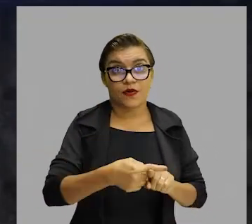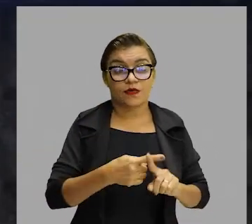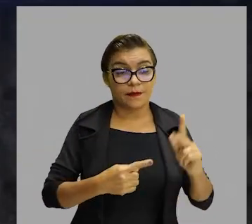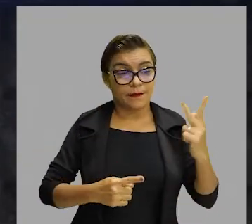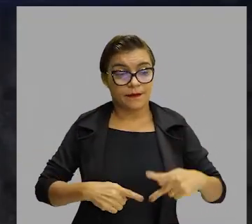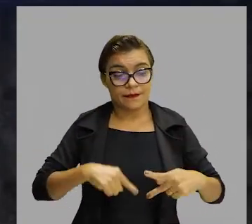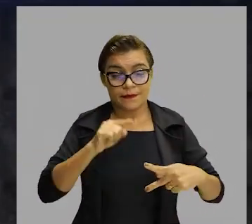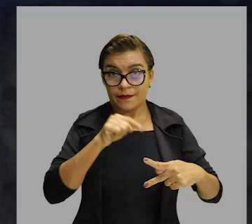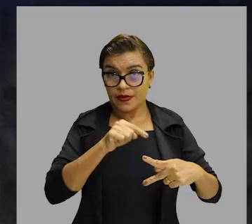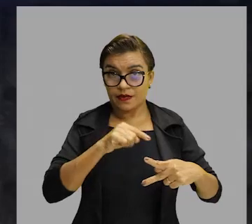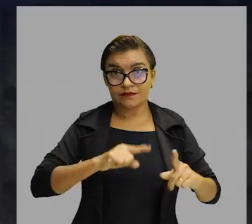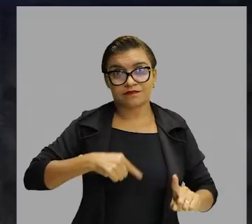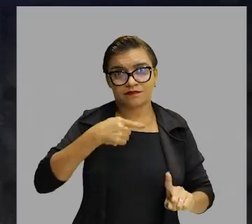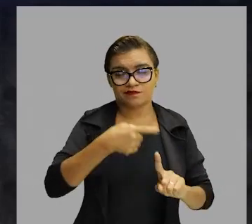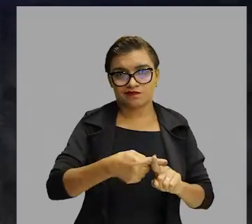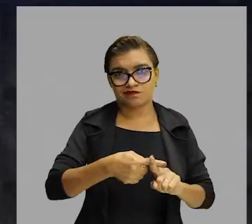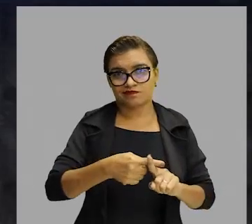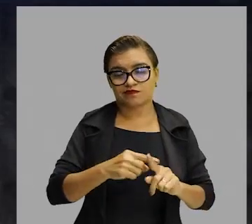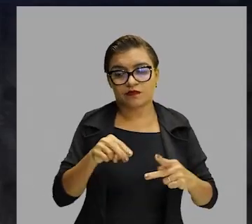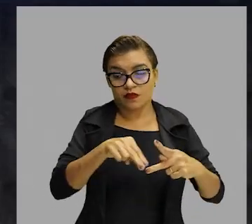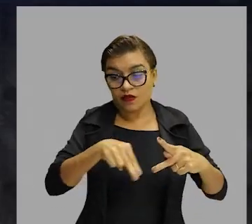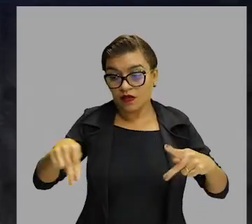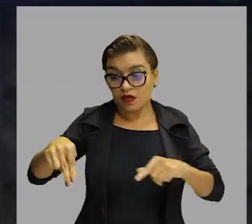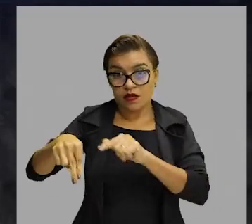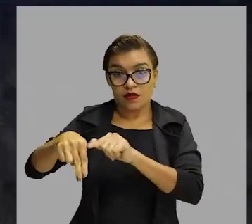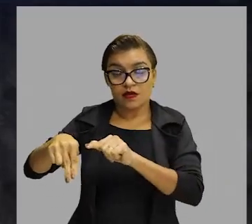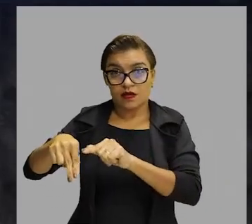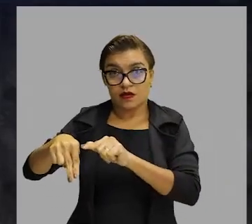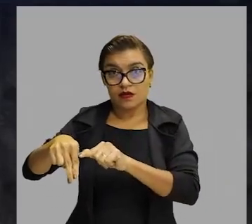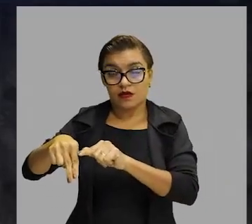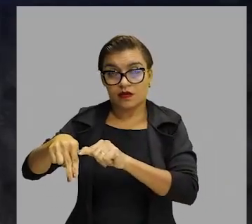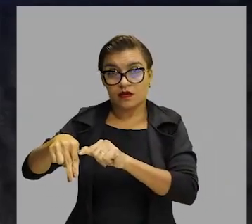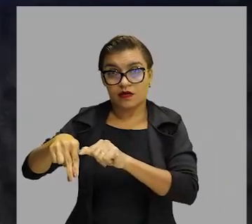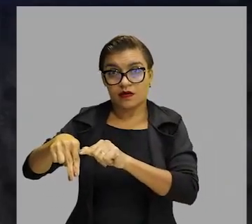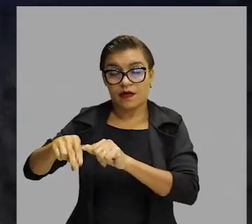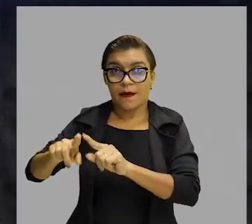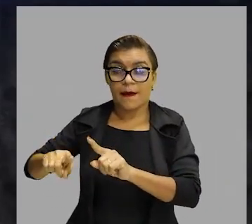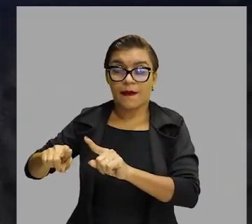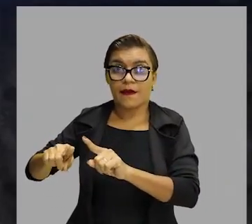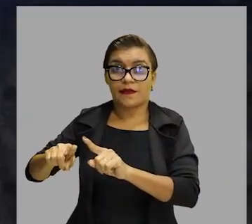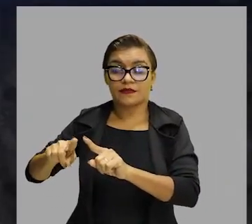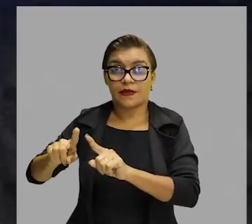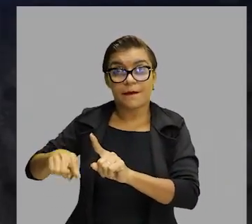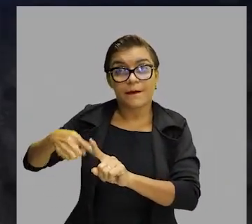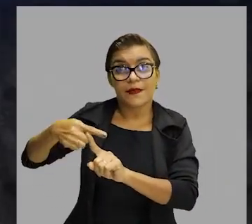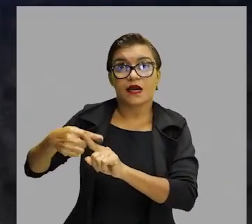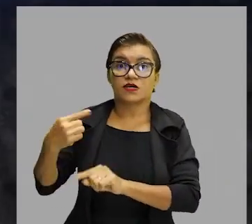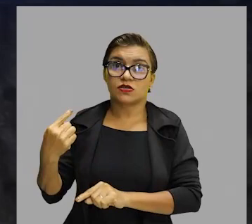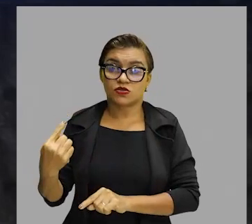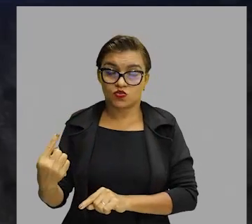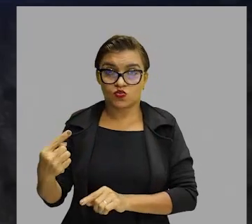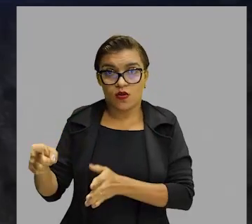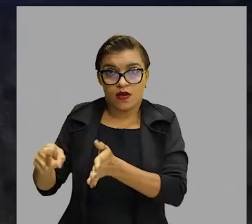dopagem P, ok? Então a dopagem N tem a sobra do elétron e a dopagem P tem a falta do